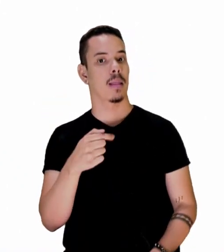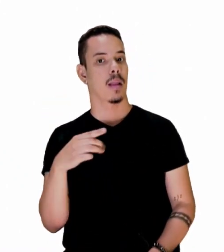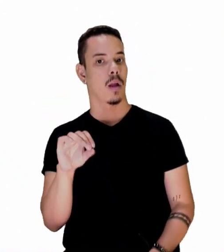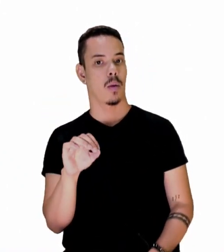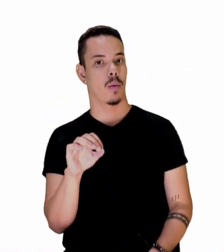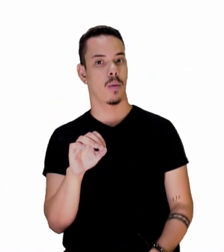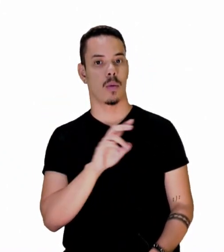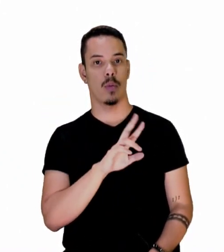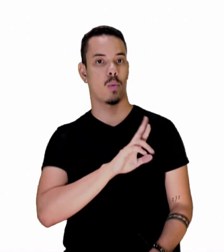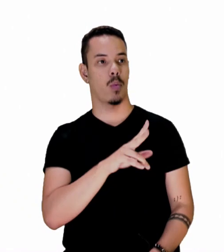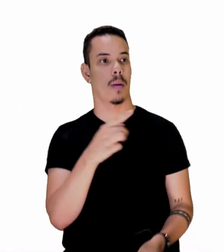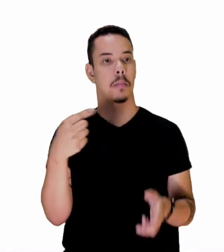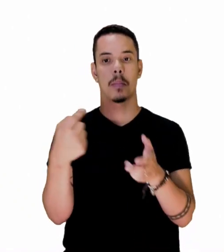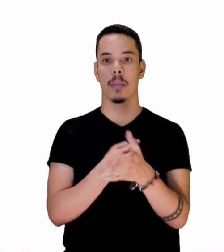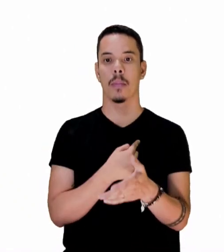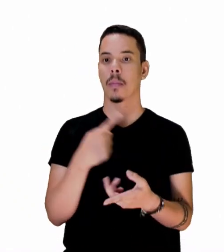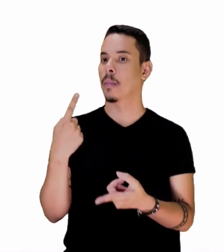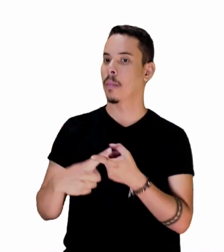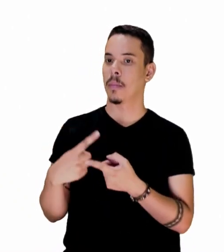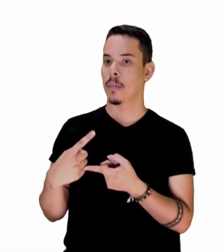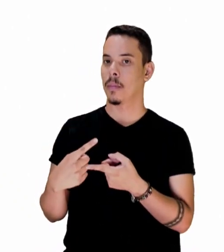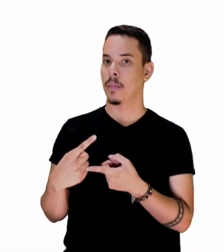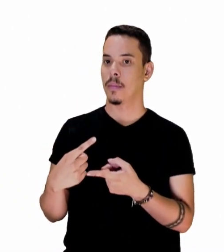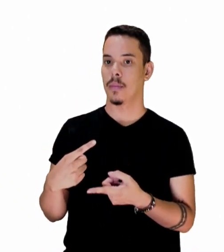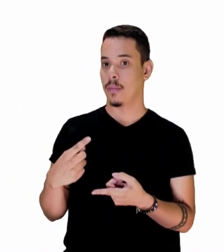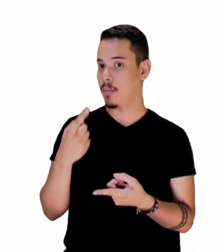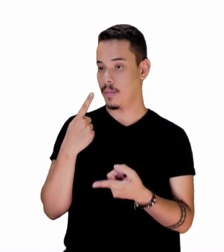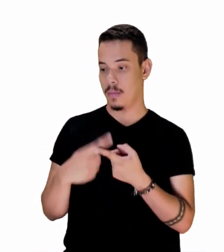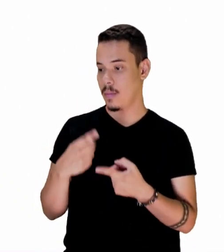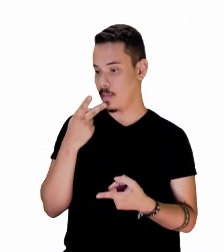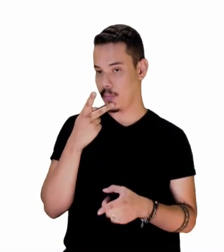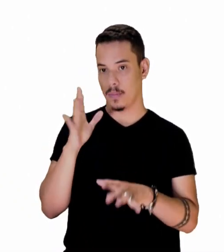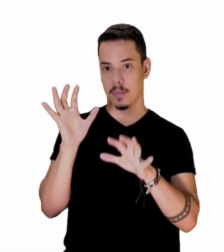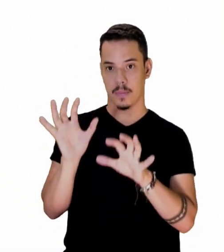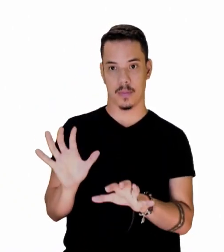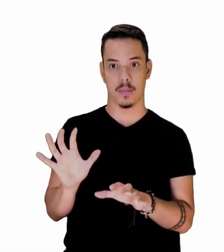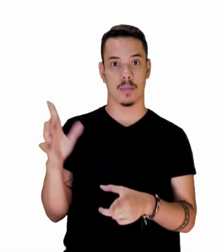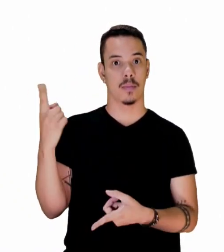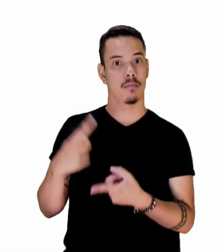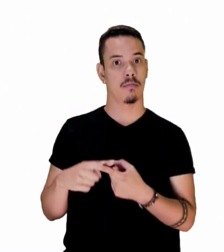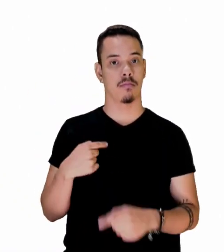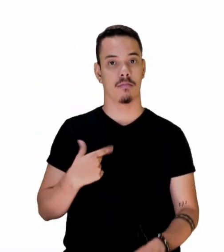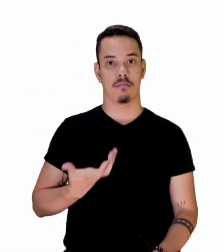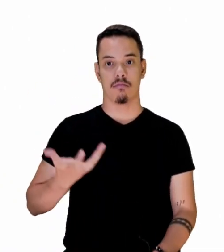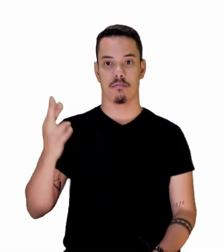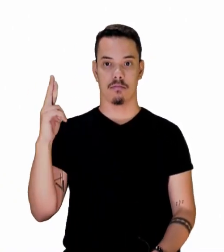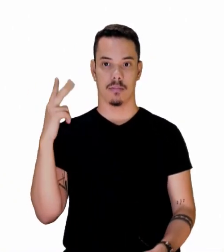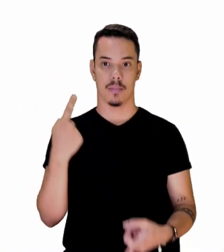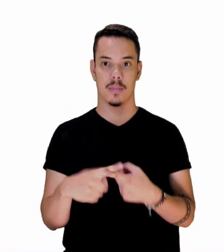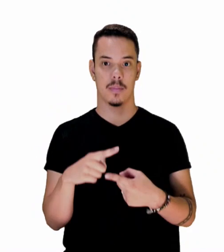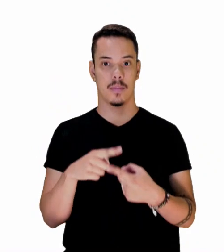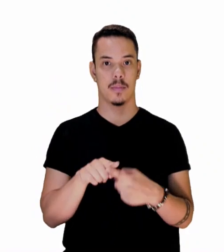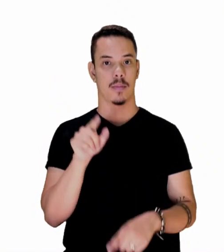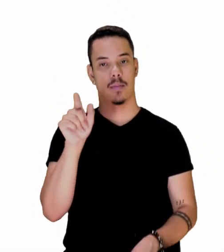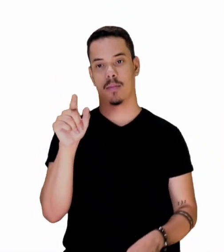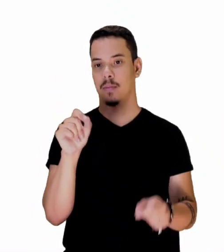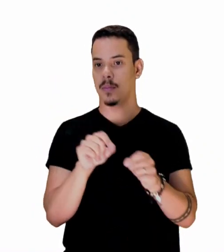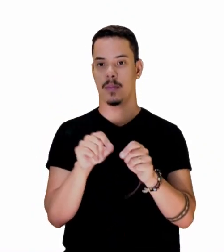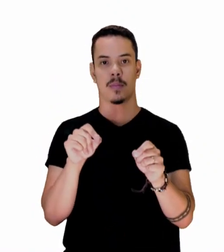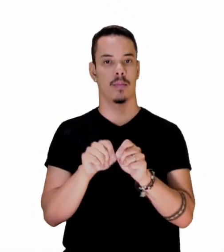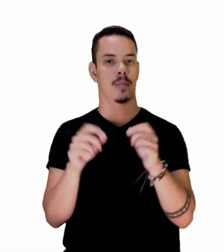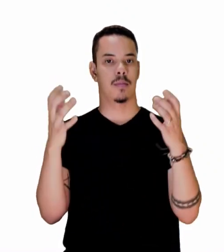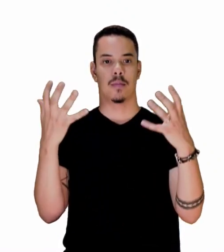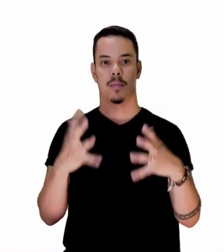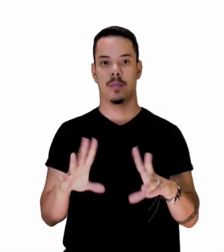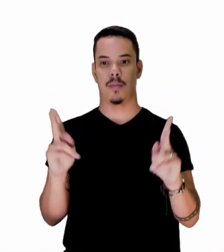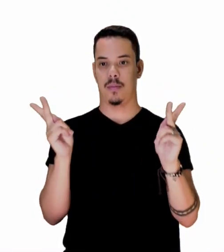Porque não é pergunta. Por quê? Eu falo assim. Porque quero, porque você não me deixa